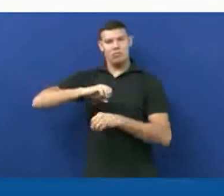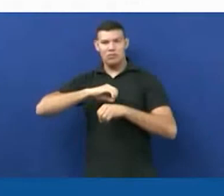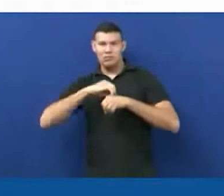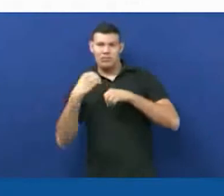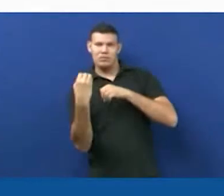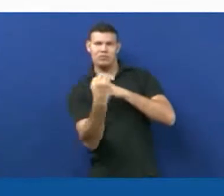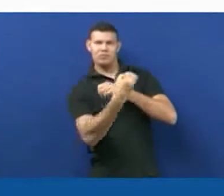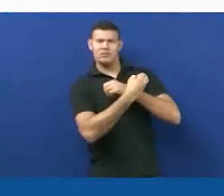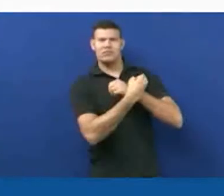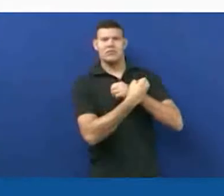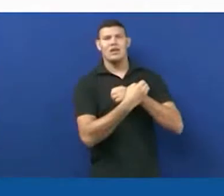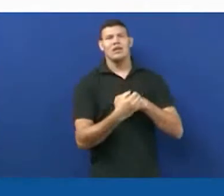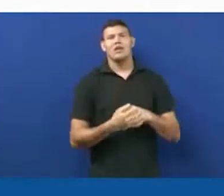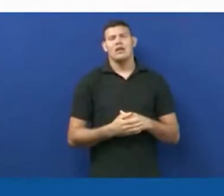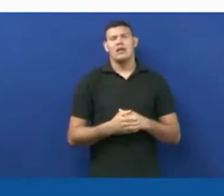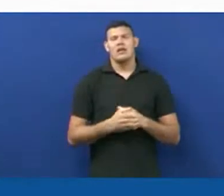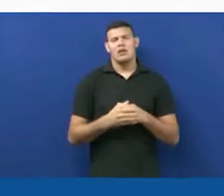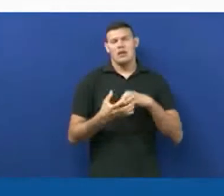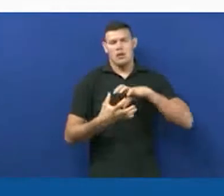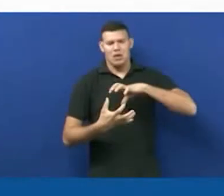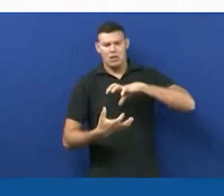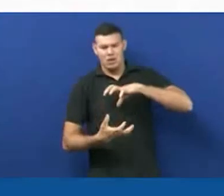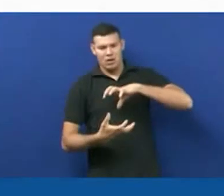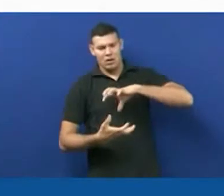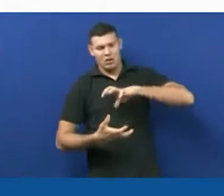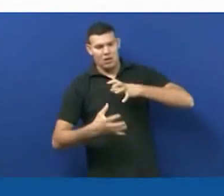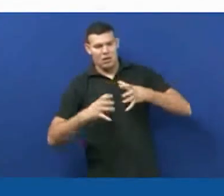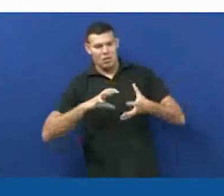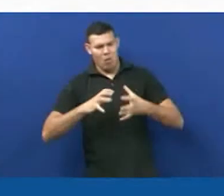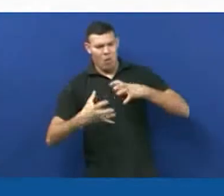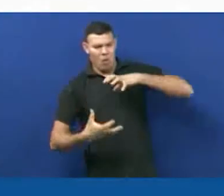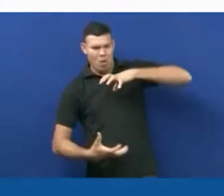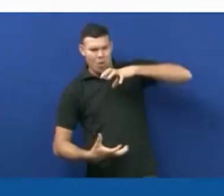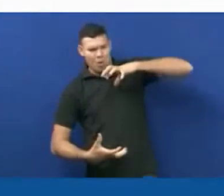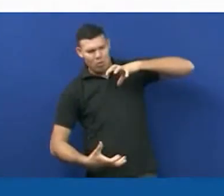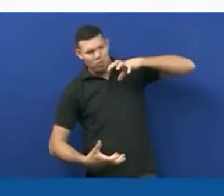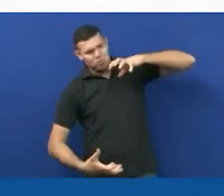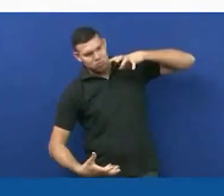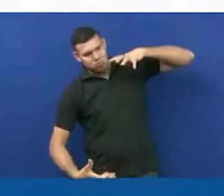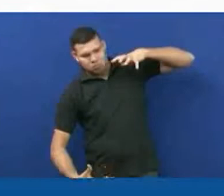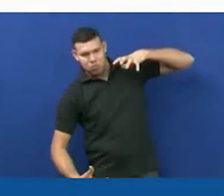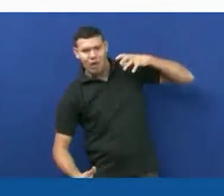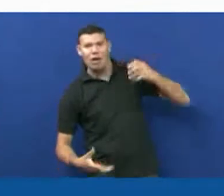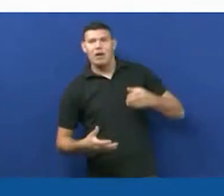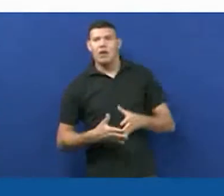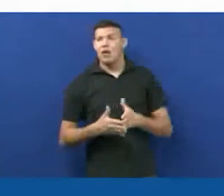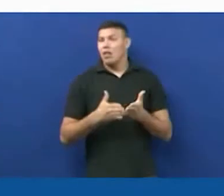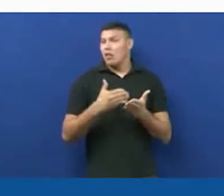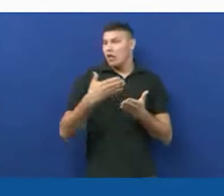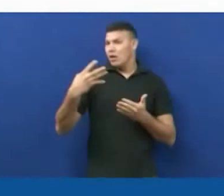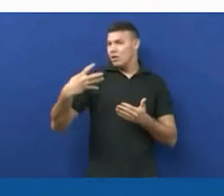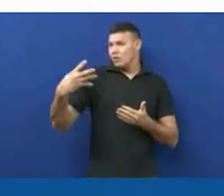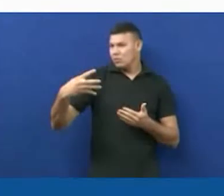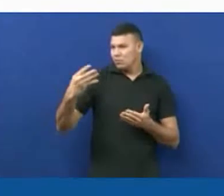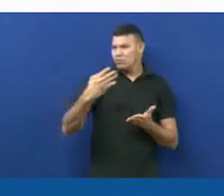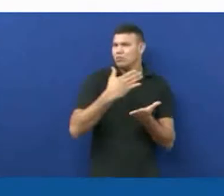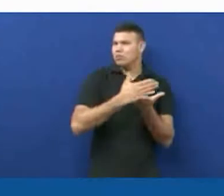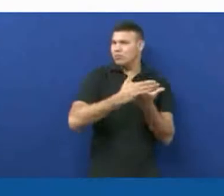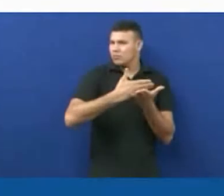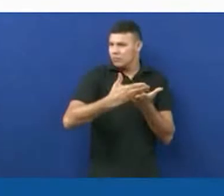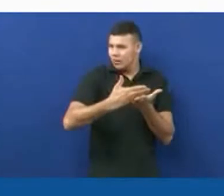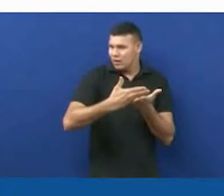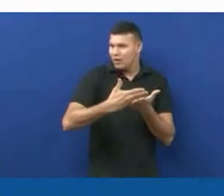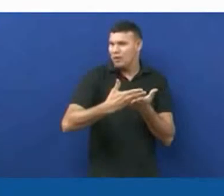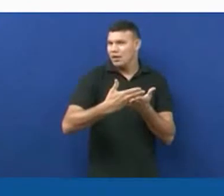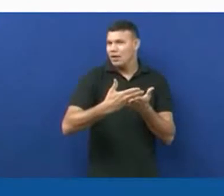Como a gente viu aí sobre os tamanhos, temos os tamanhos relativos, temos os 4 primeiros planetas e os 4 últimos.